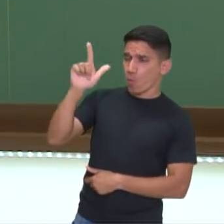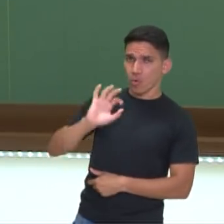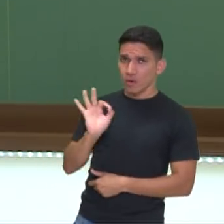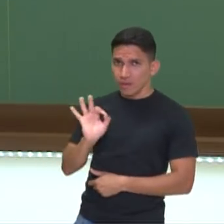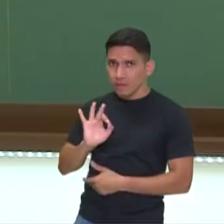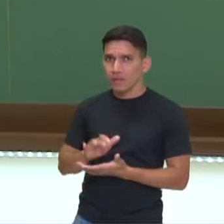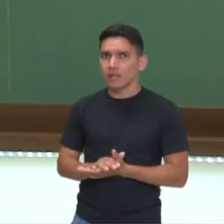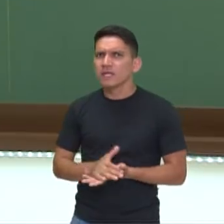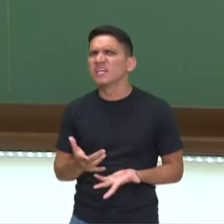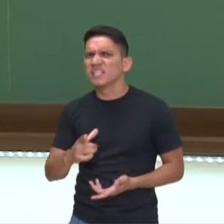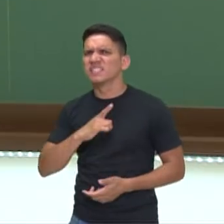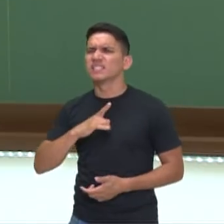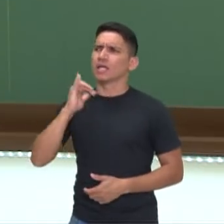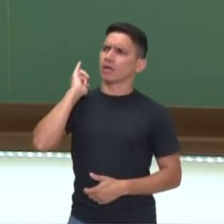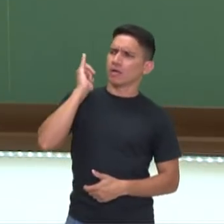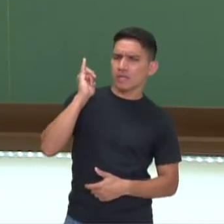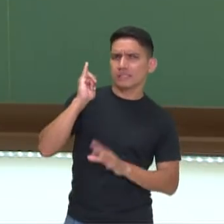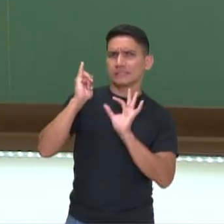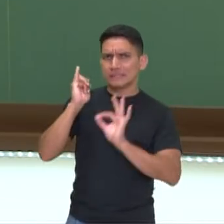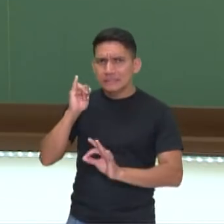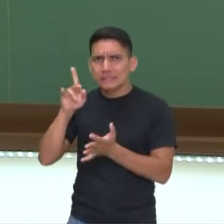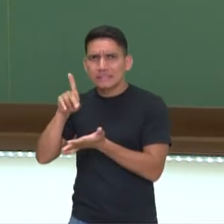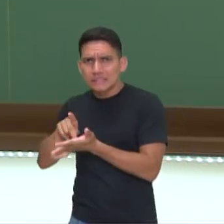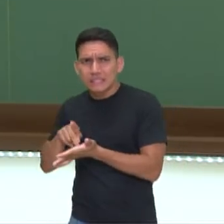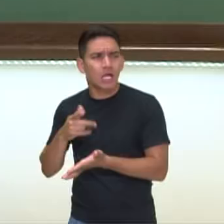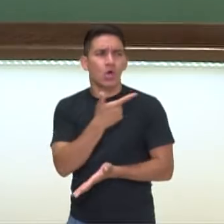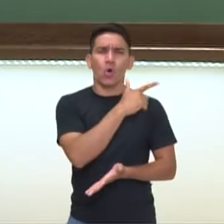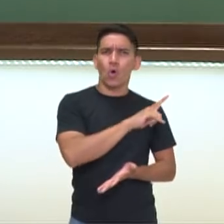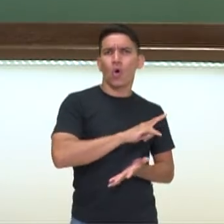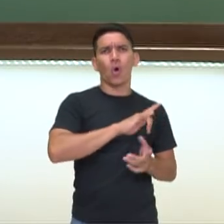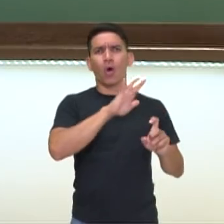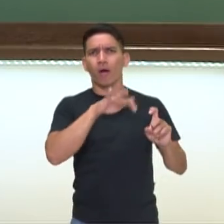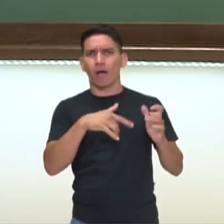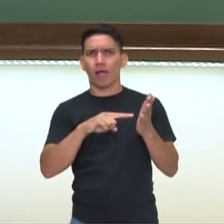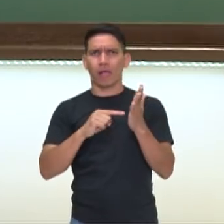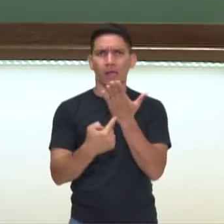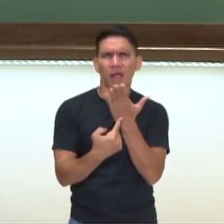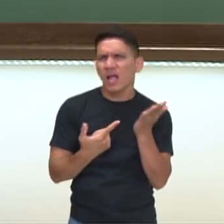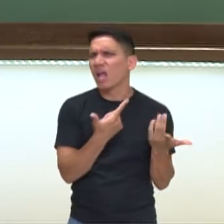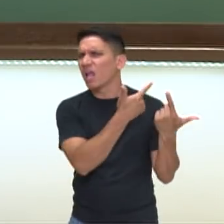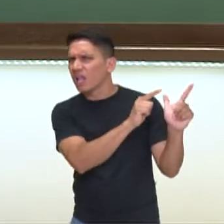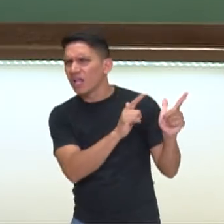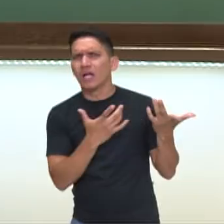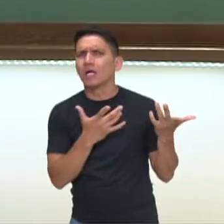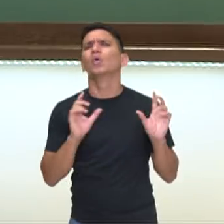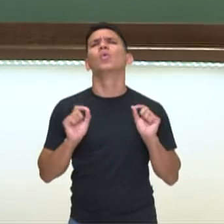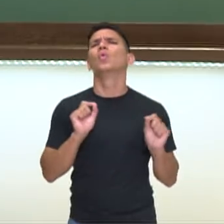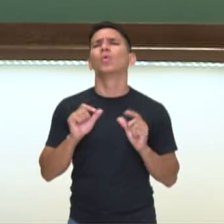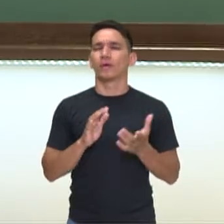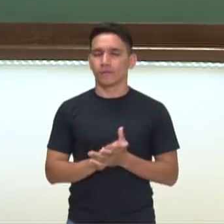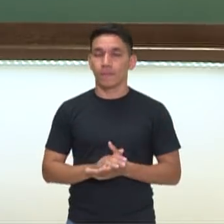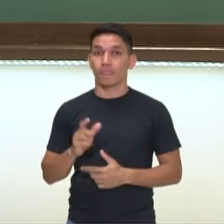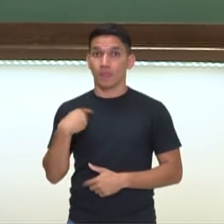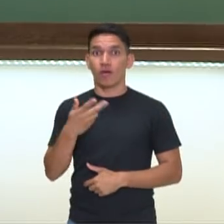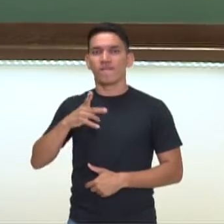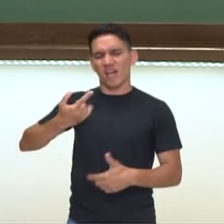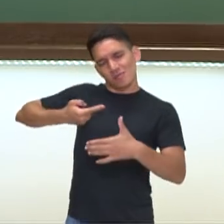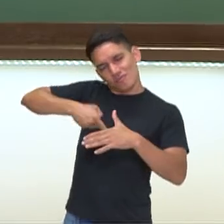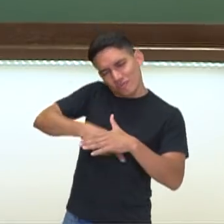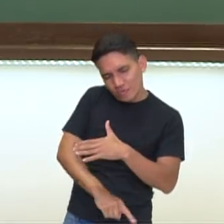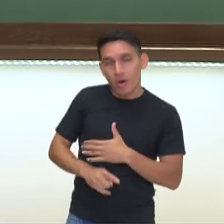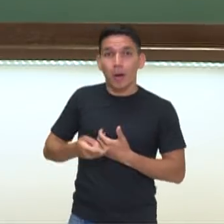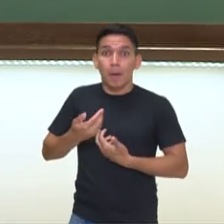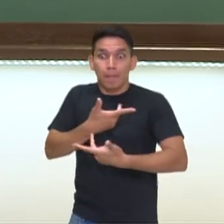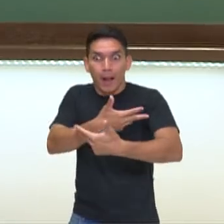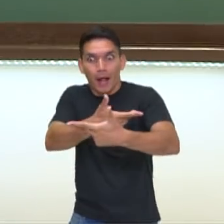é verdade e o conto não? Vamos descobrir qual é a diferença? Vamos mergulhar neste universo que